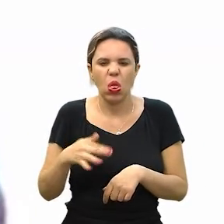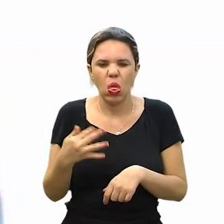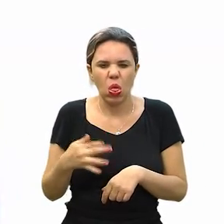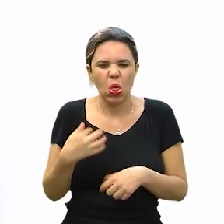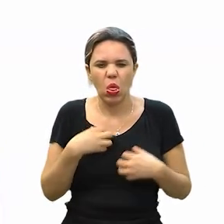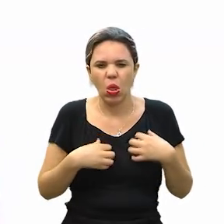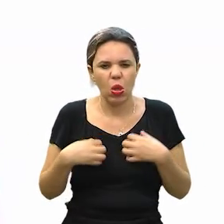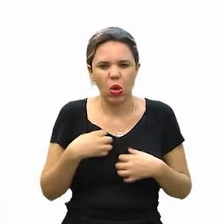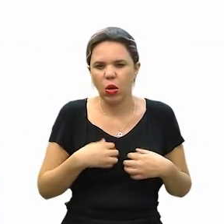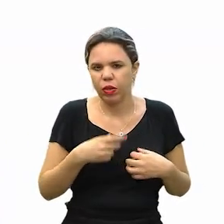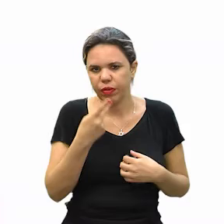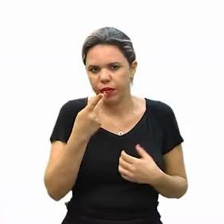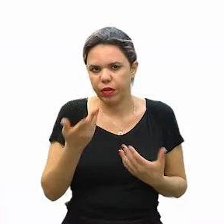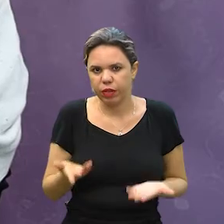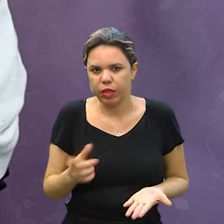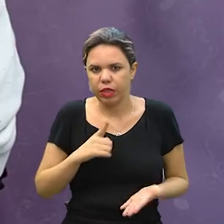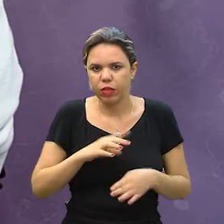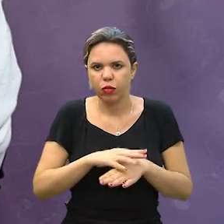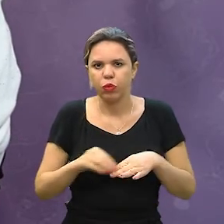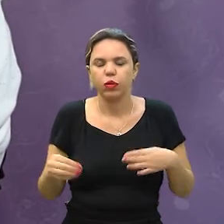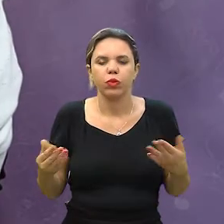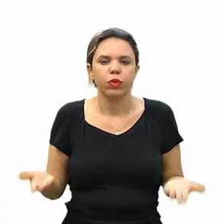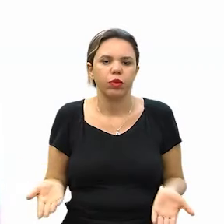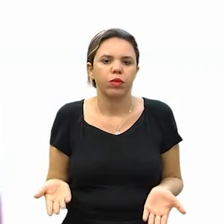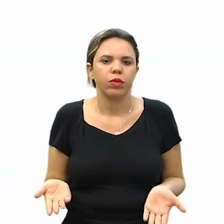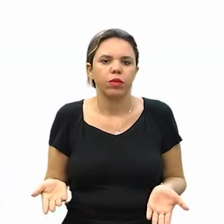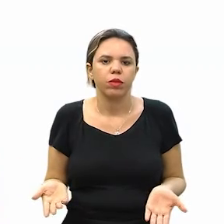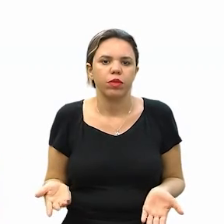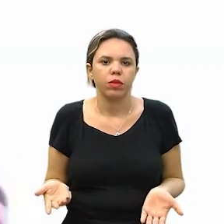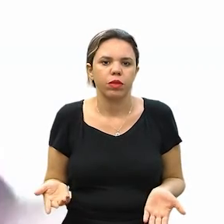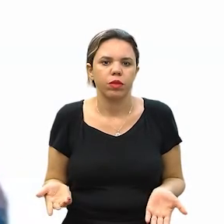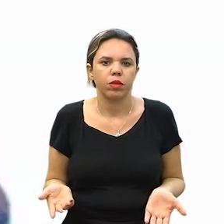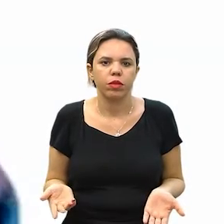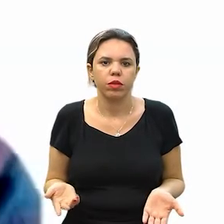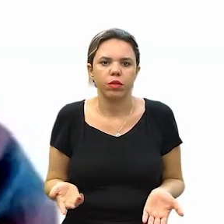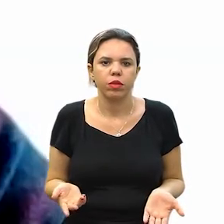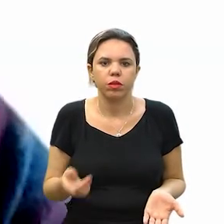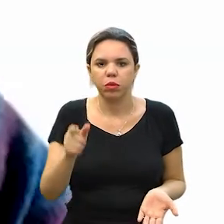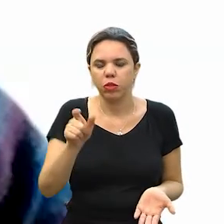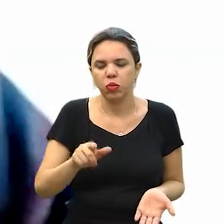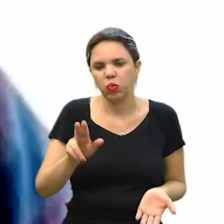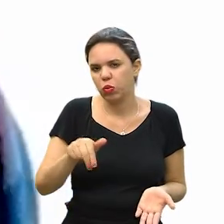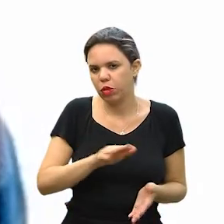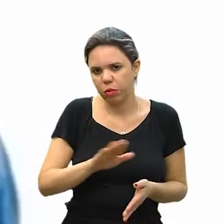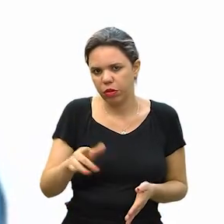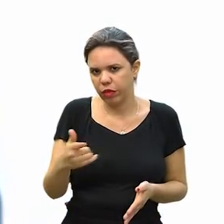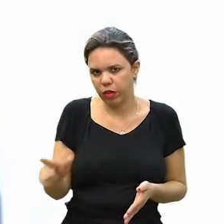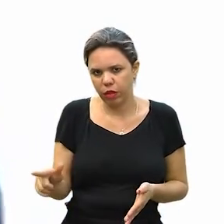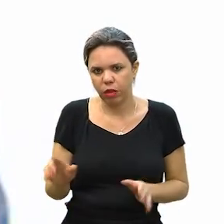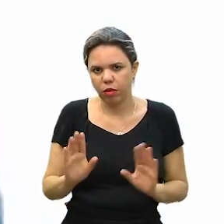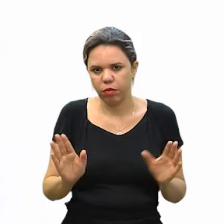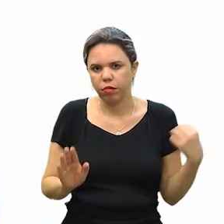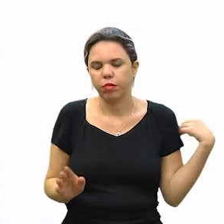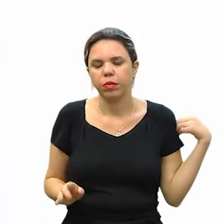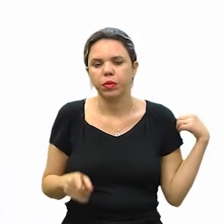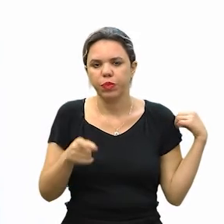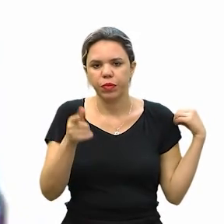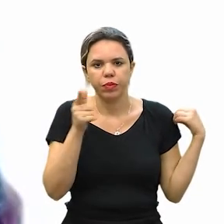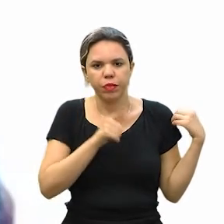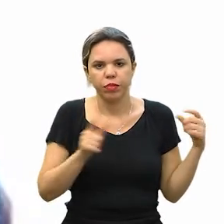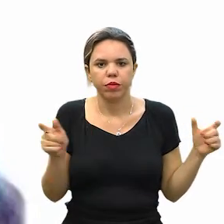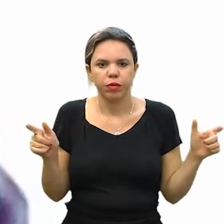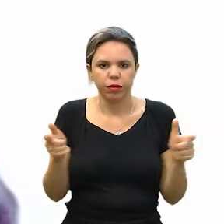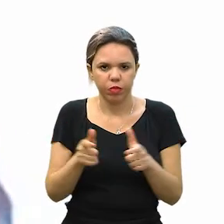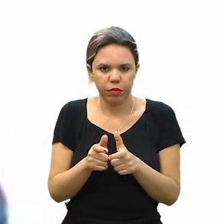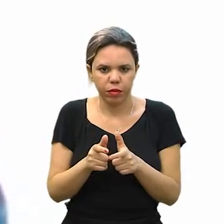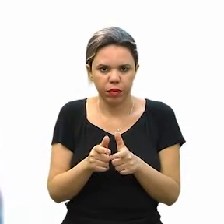dor, esse desconforto que a gente comentou, né? E tem cura? Curar de dizer que o indivíduo nunca mais vai ter, não. Você